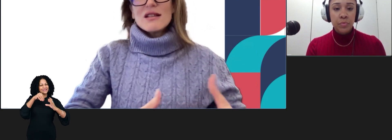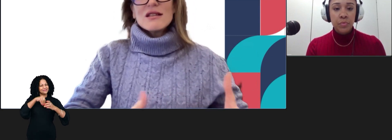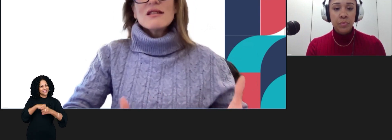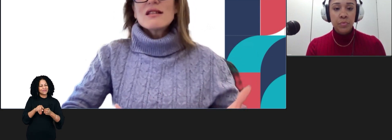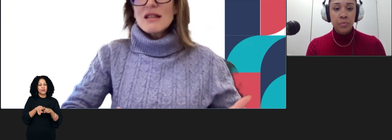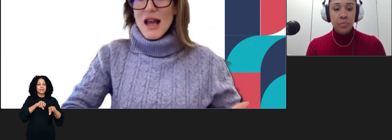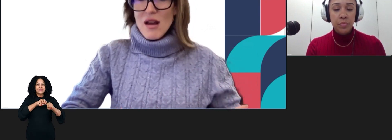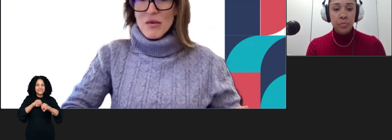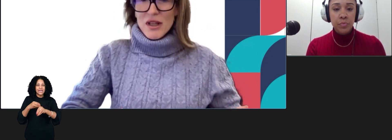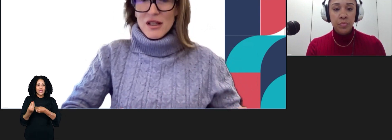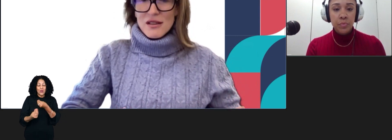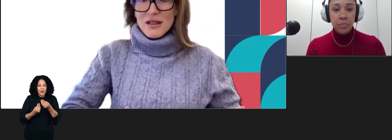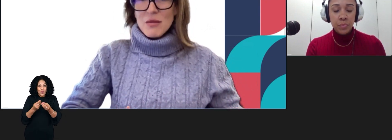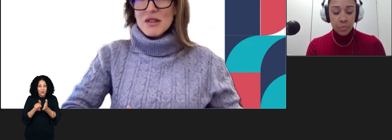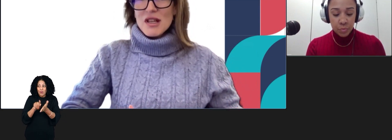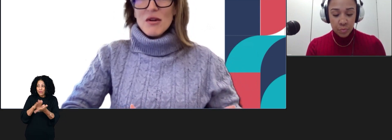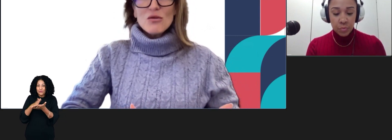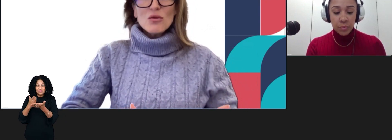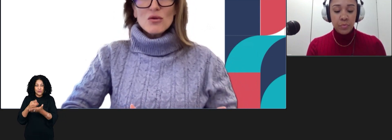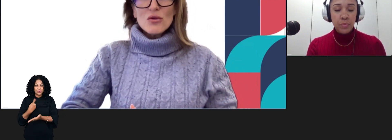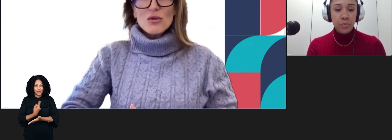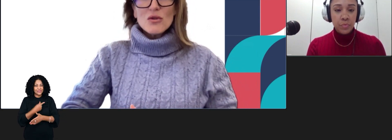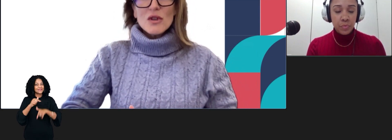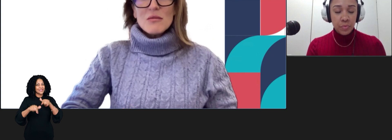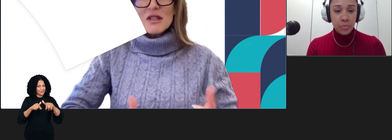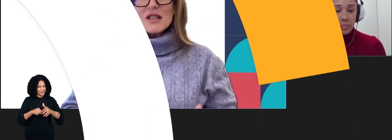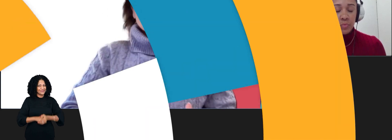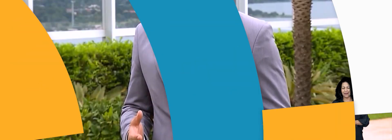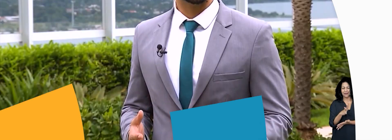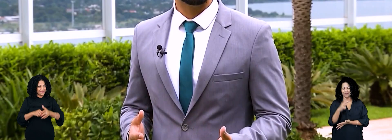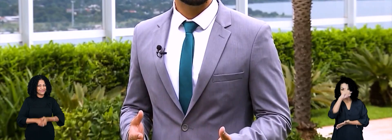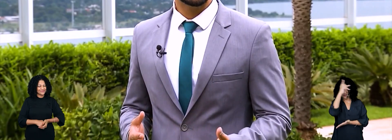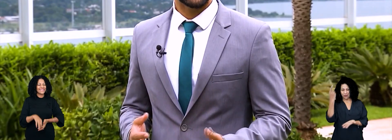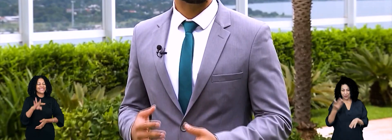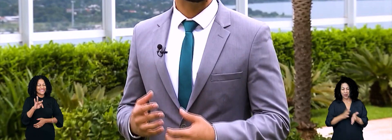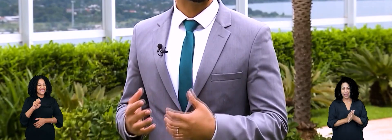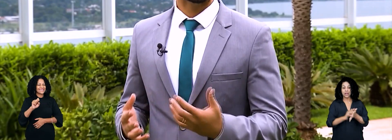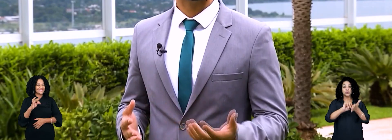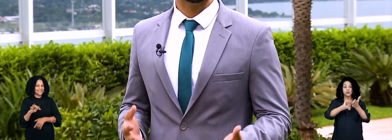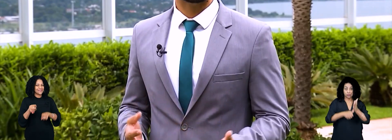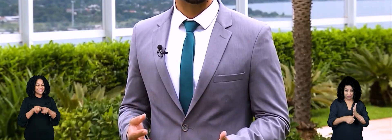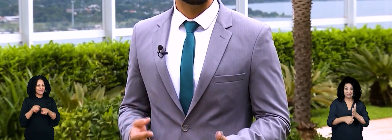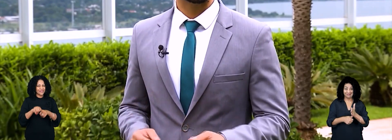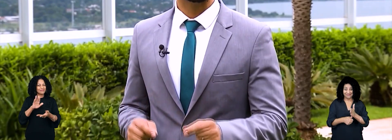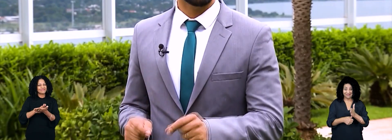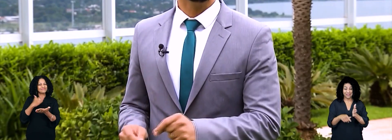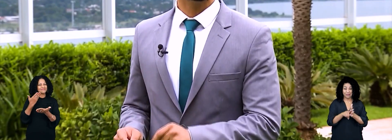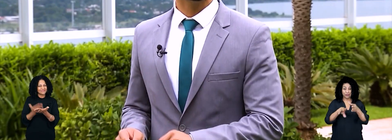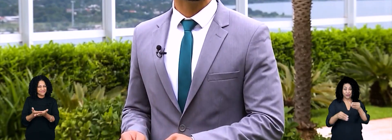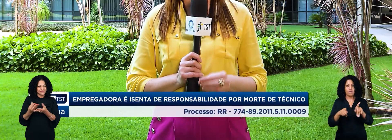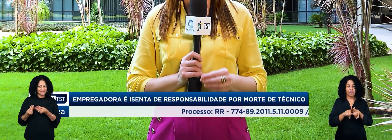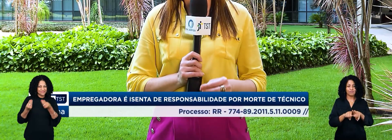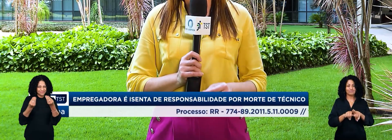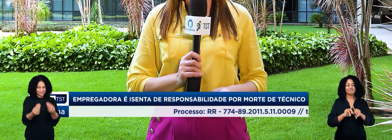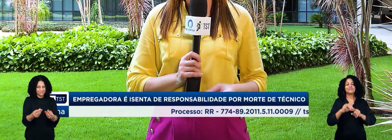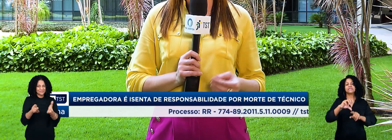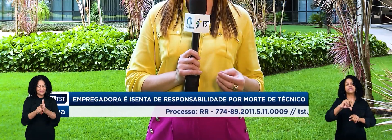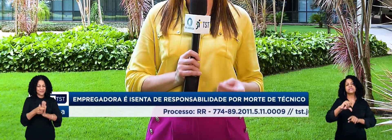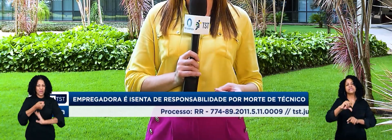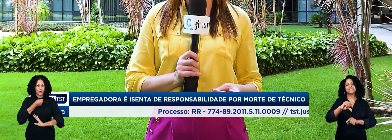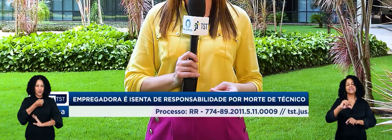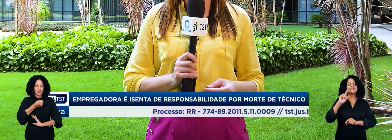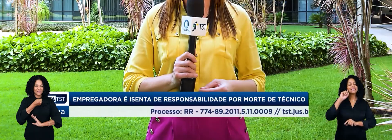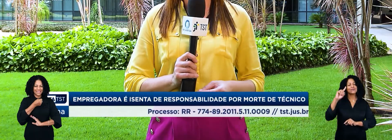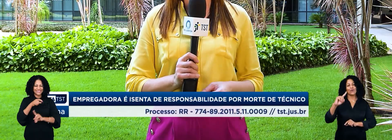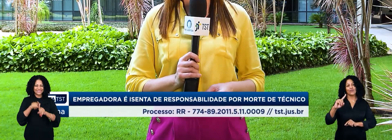né, ensinar para aqueles intérpretes que trabalham conosco. O TST oferece ainda a interpretação em Libras em